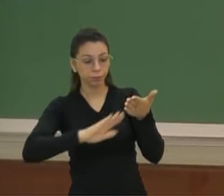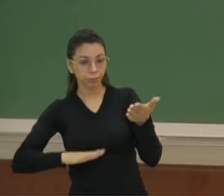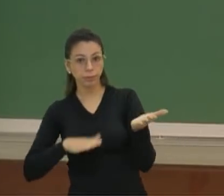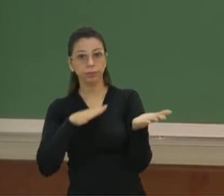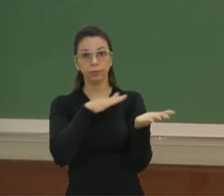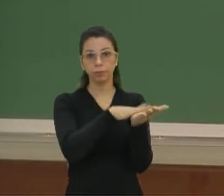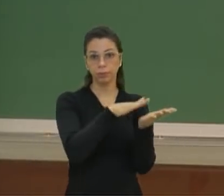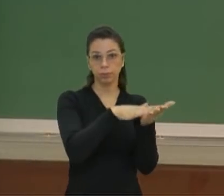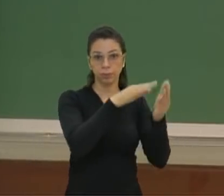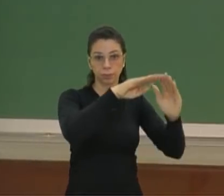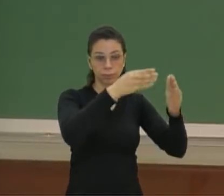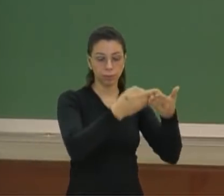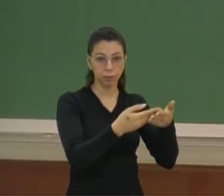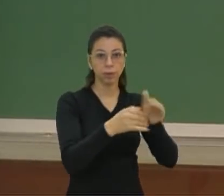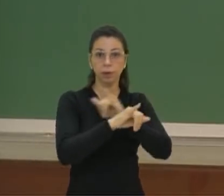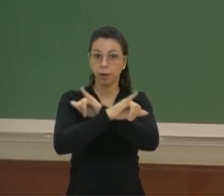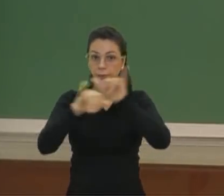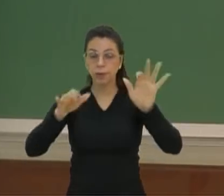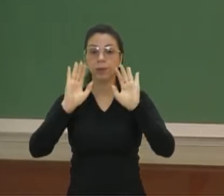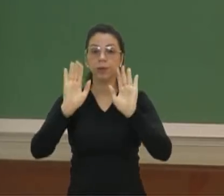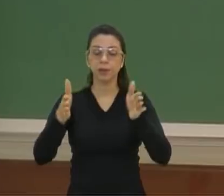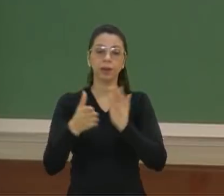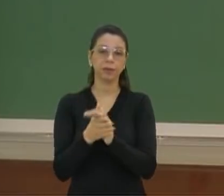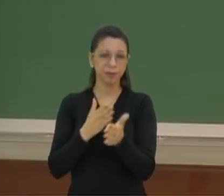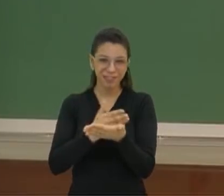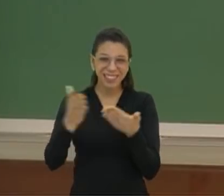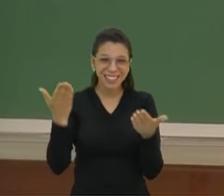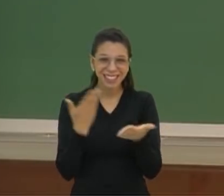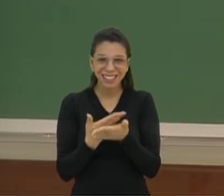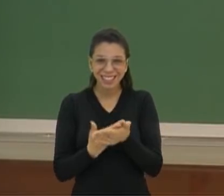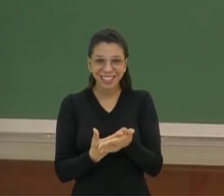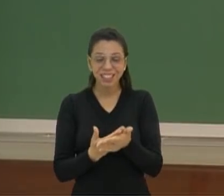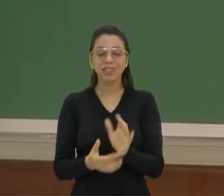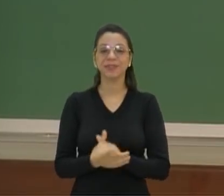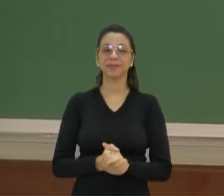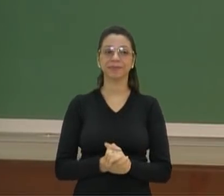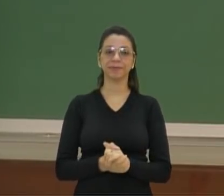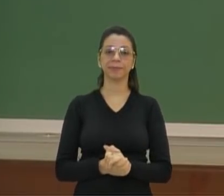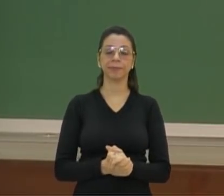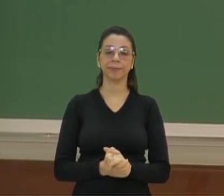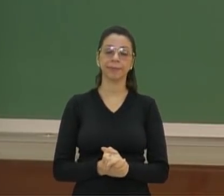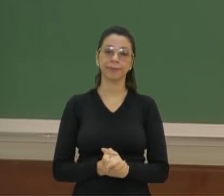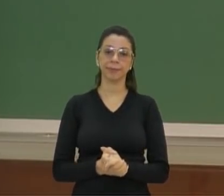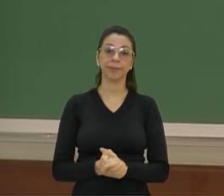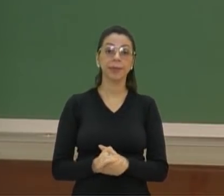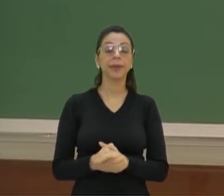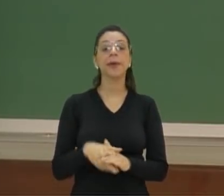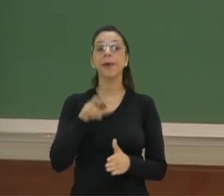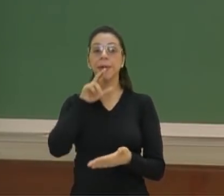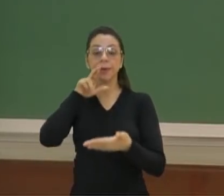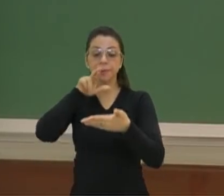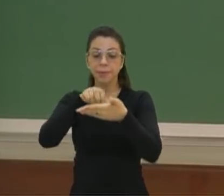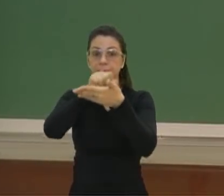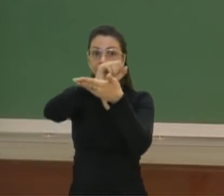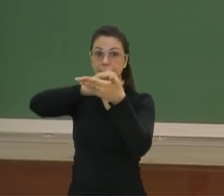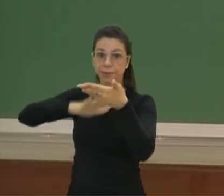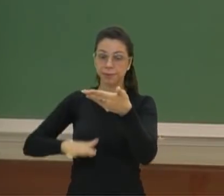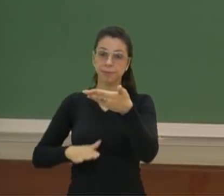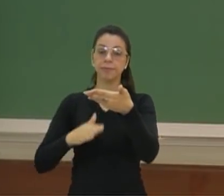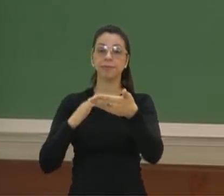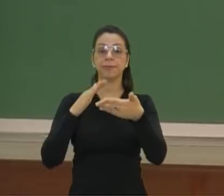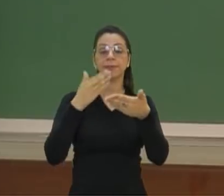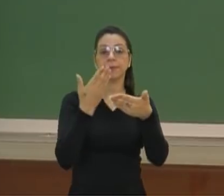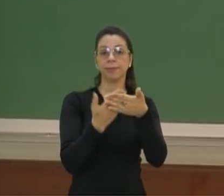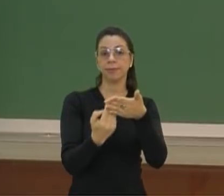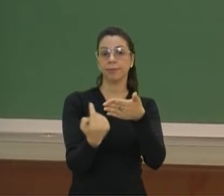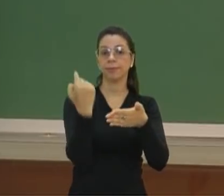escola. Recadinhos dados? Vamos começar nossa aula? E a gente sempre começa da mesma maneira, resolvendo as atividades da aula